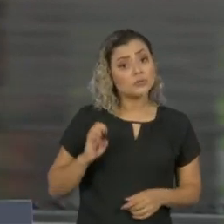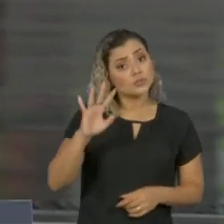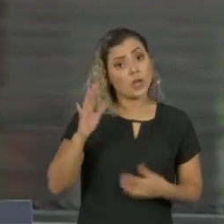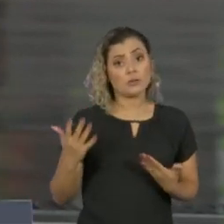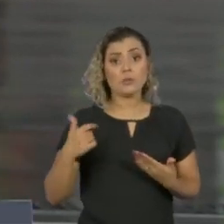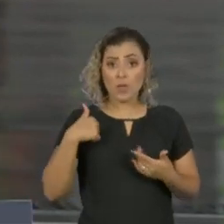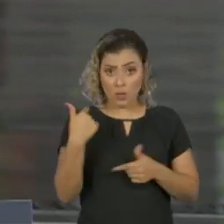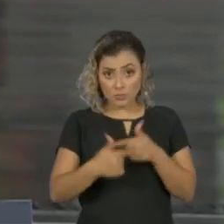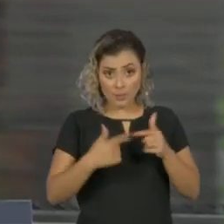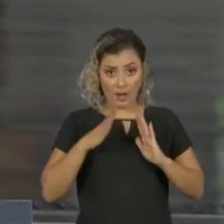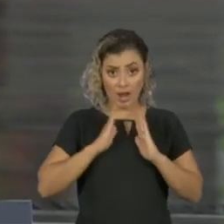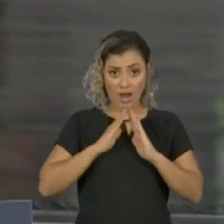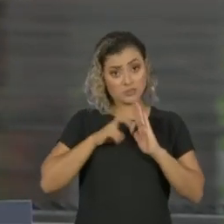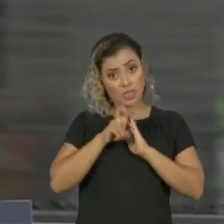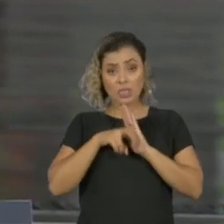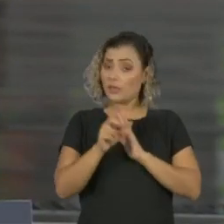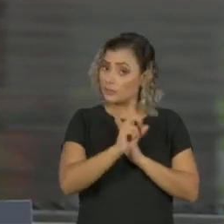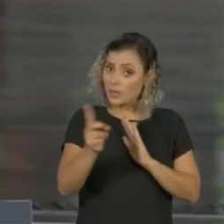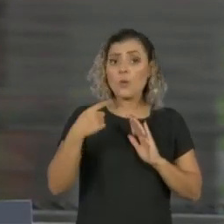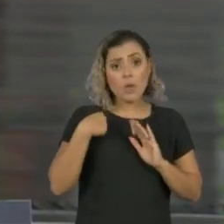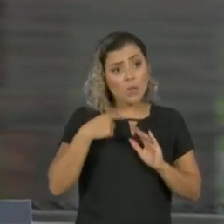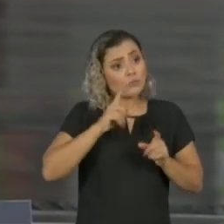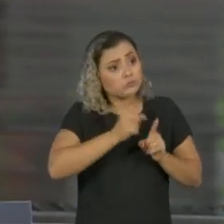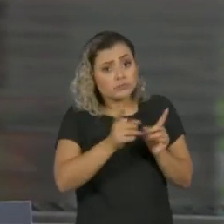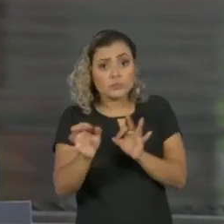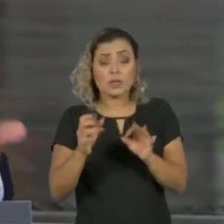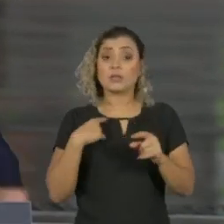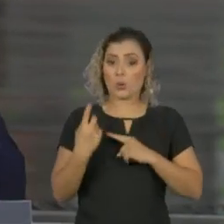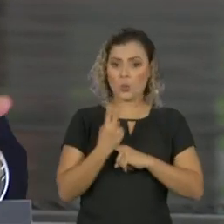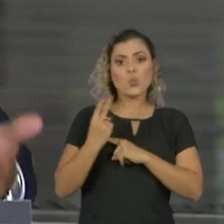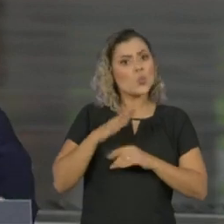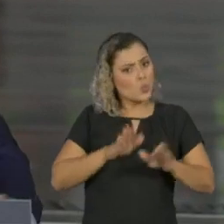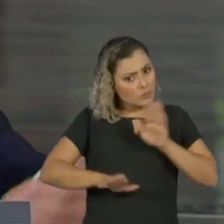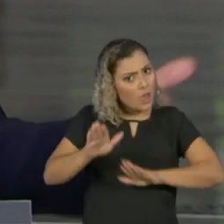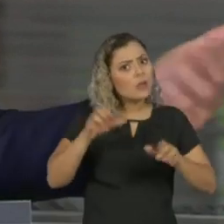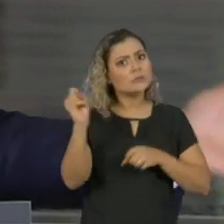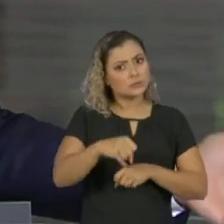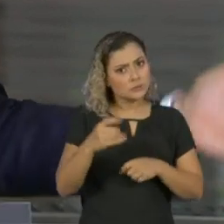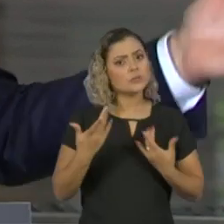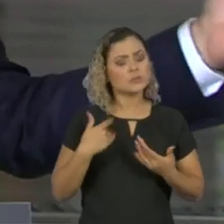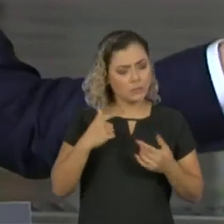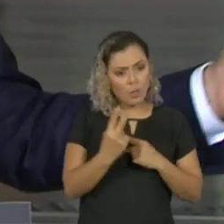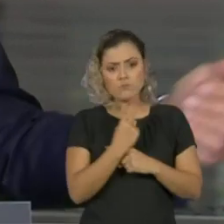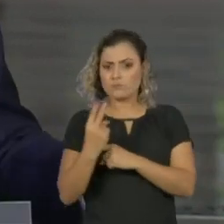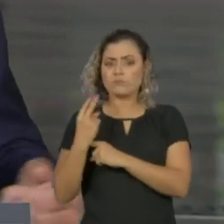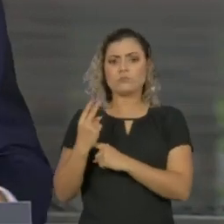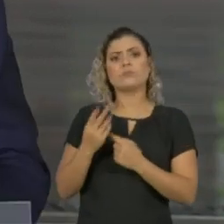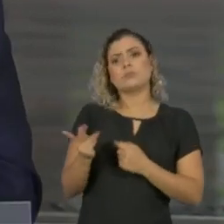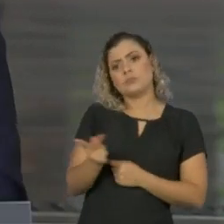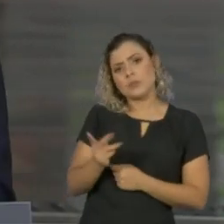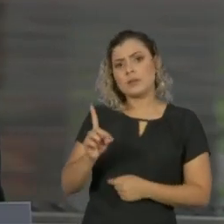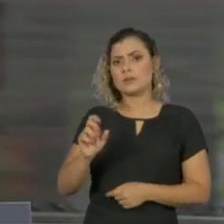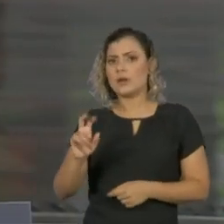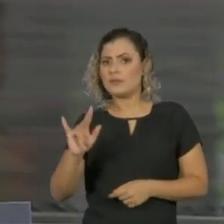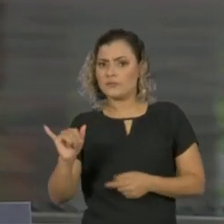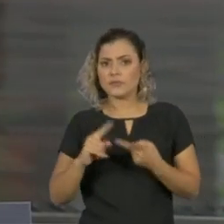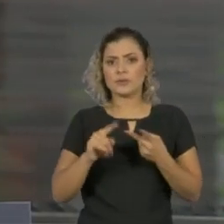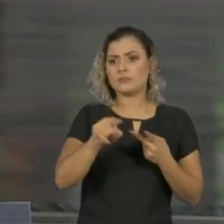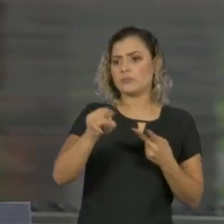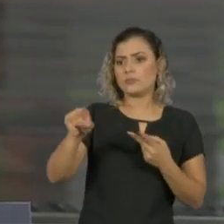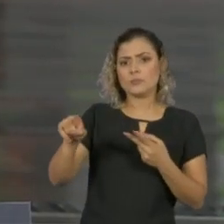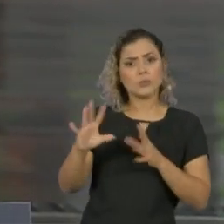vou governar da minha casa, governo aqui com todos os cuidados devidos e as orientações do Dr. Guerra, do Dr. Davi Wipp, mas